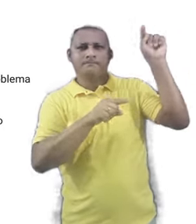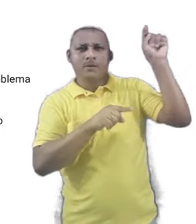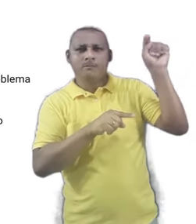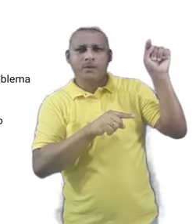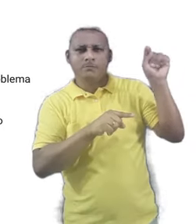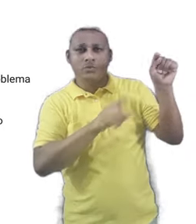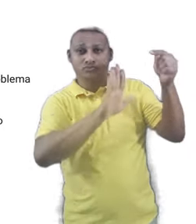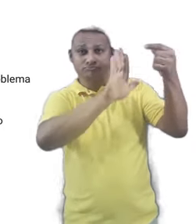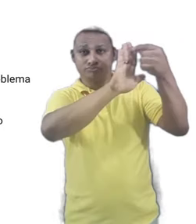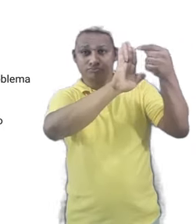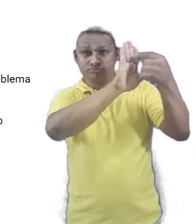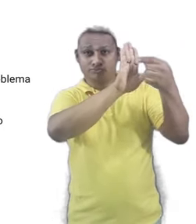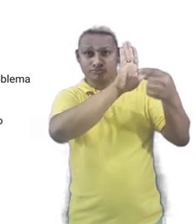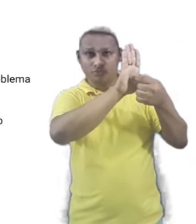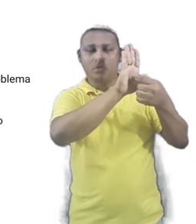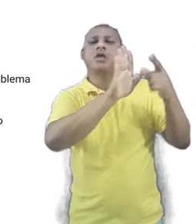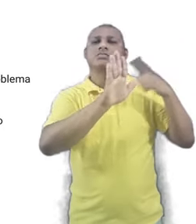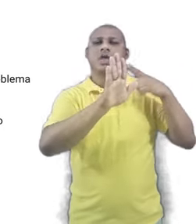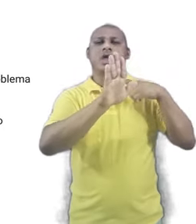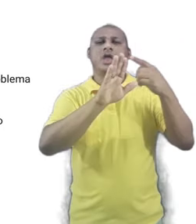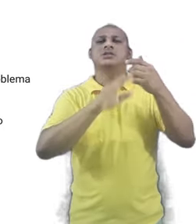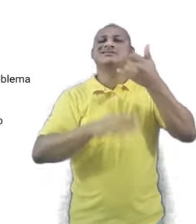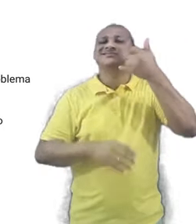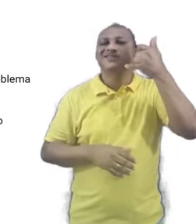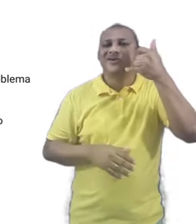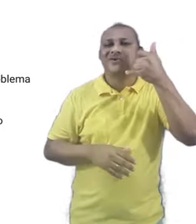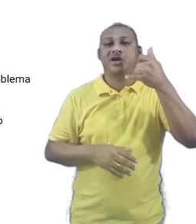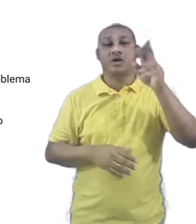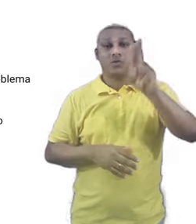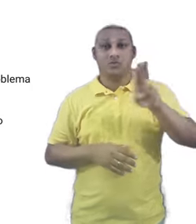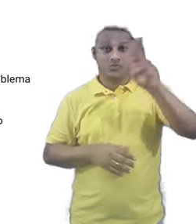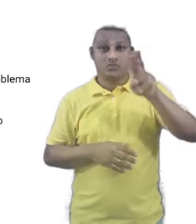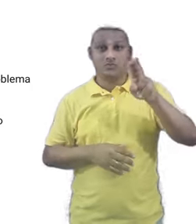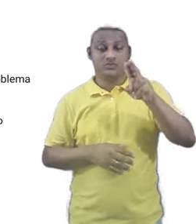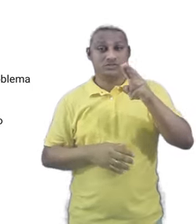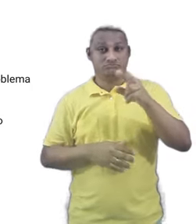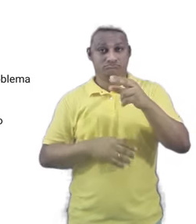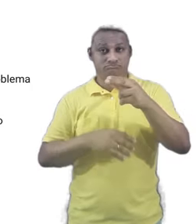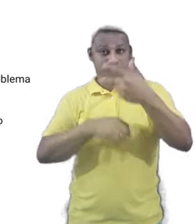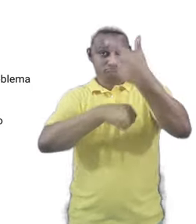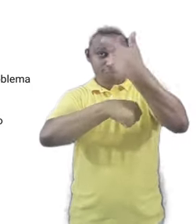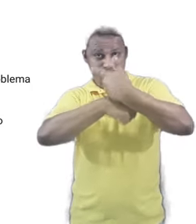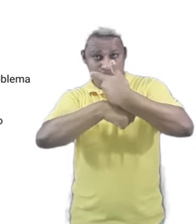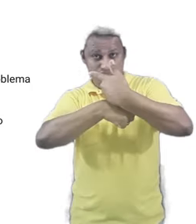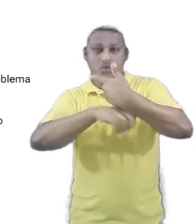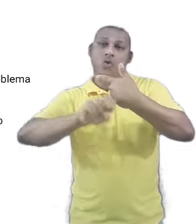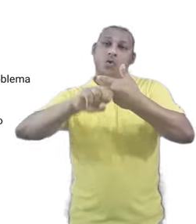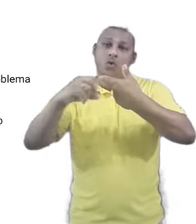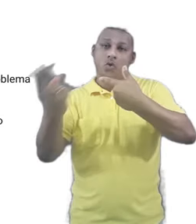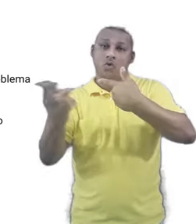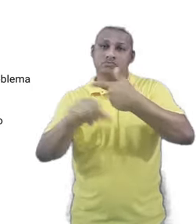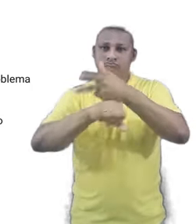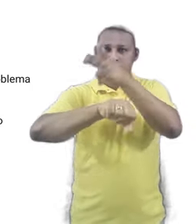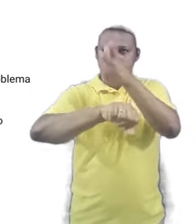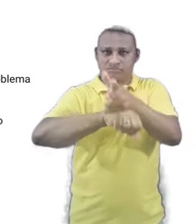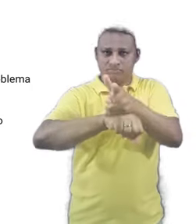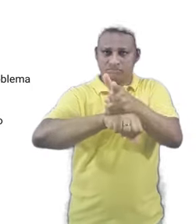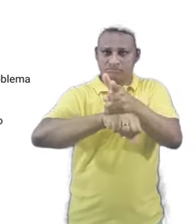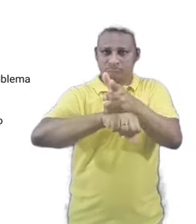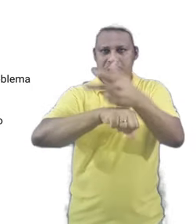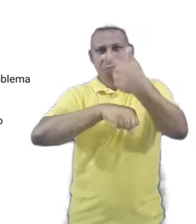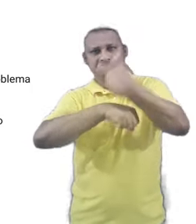podemos alternar entre as câmeras frontal e traseira do nosso celular ah e também